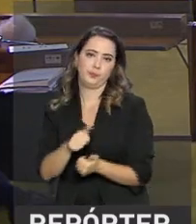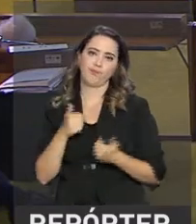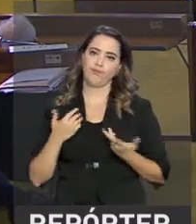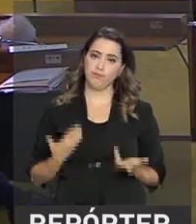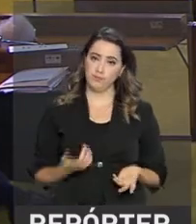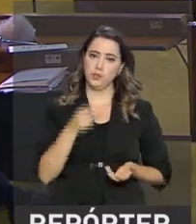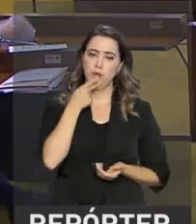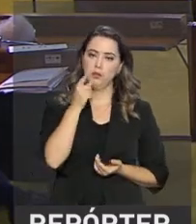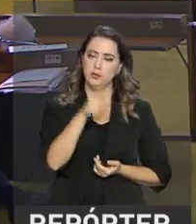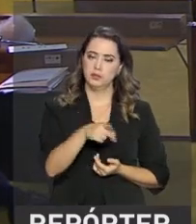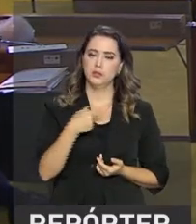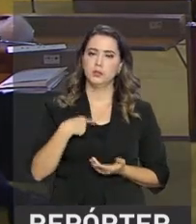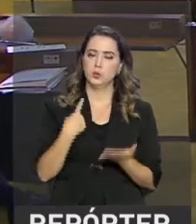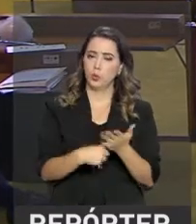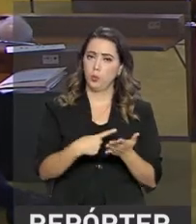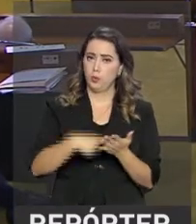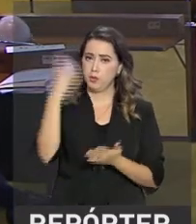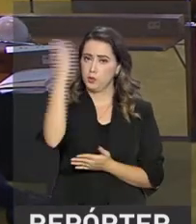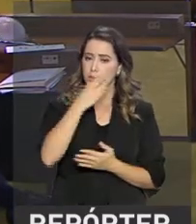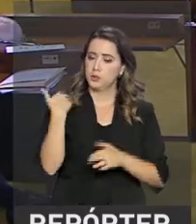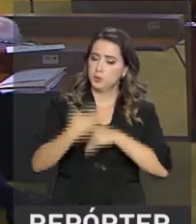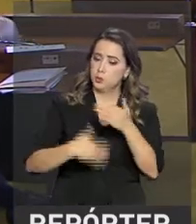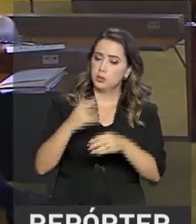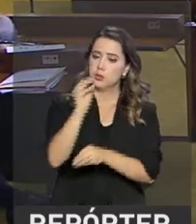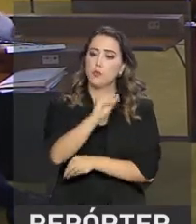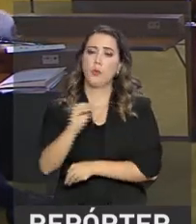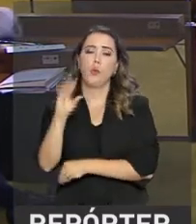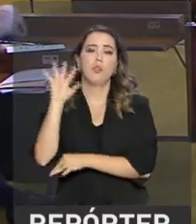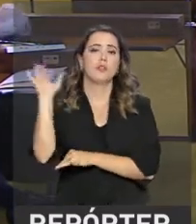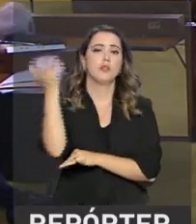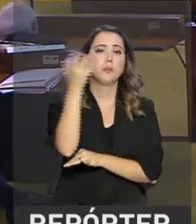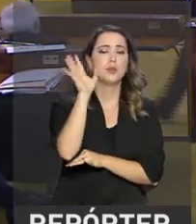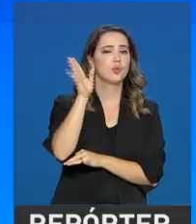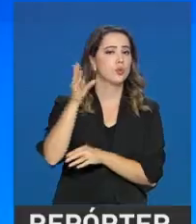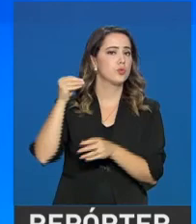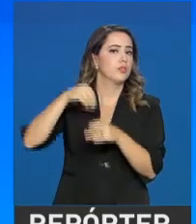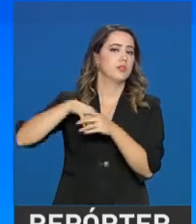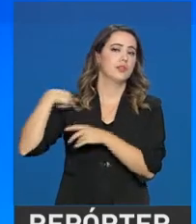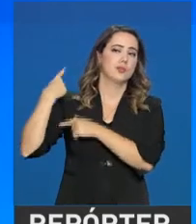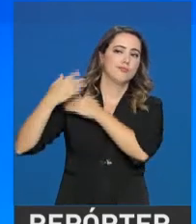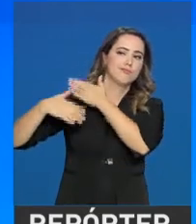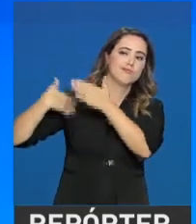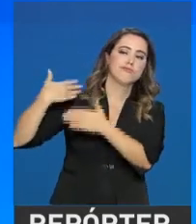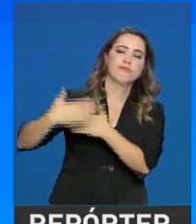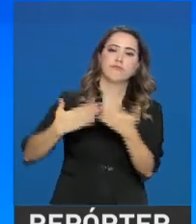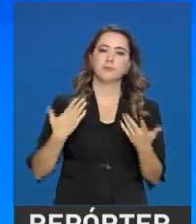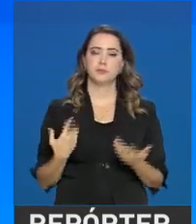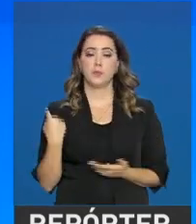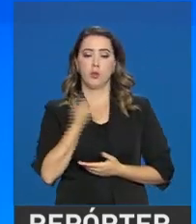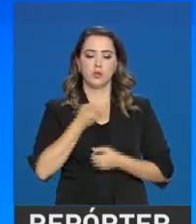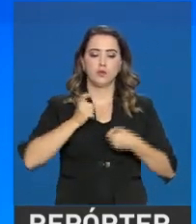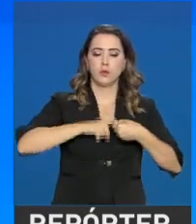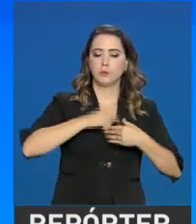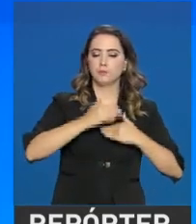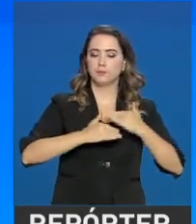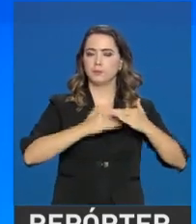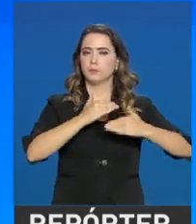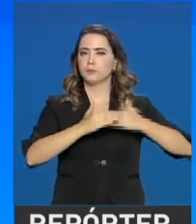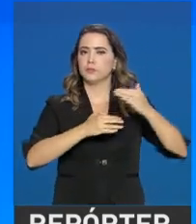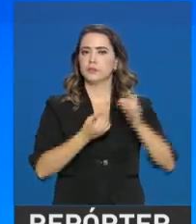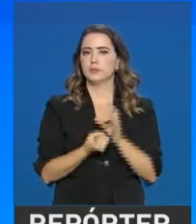afirmou que o compromisso do brasil com o desenvolvimento sustentável é histórico retomamos o crescimento voltamos a gerar